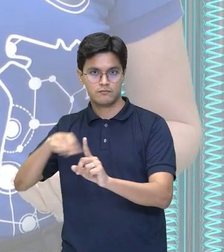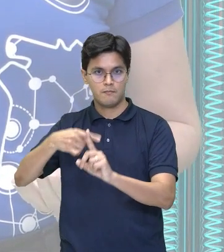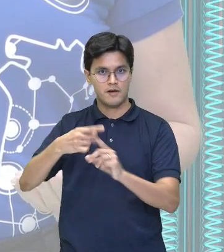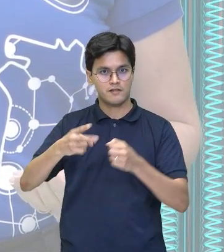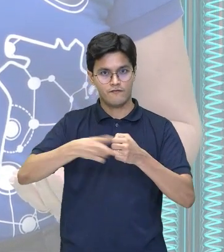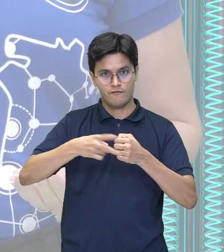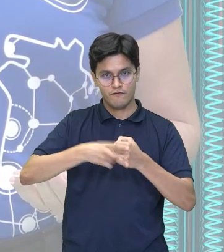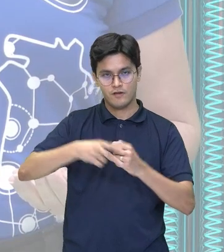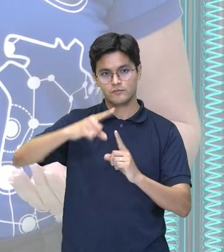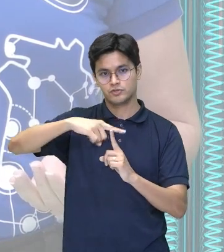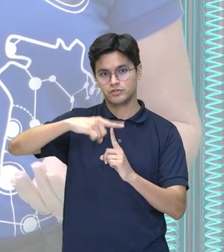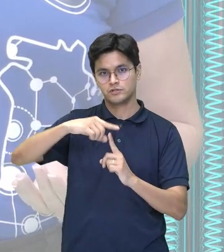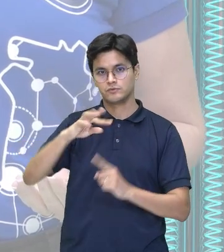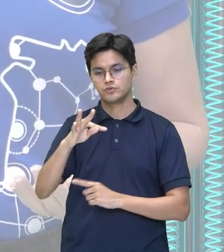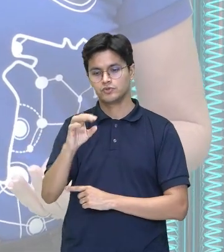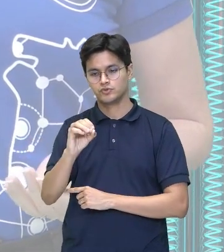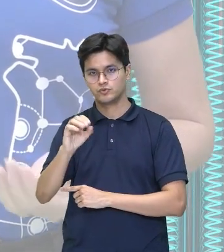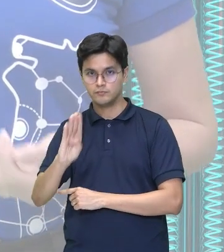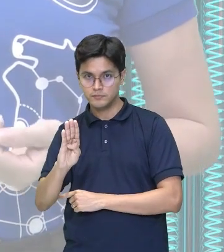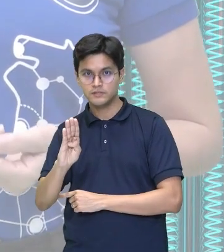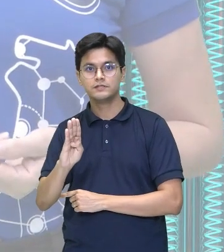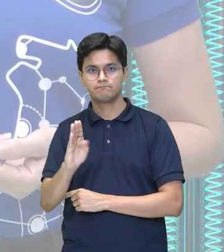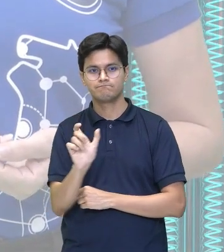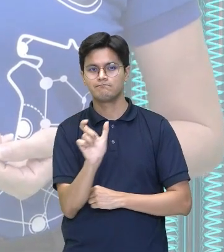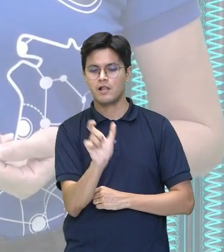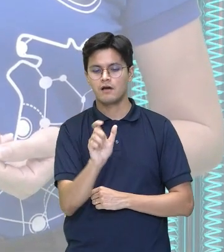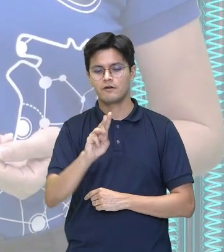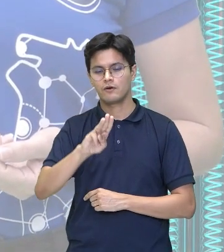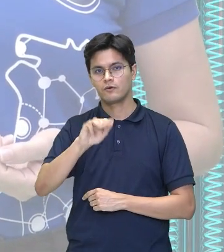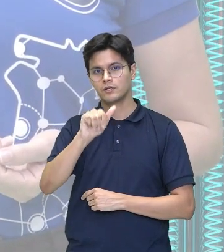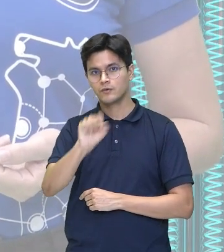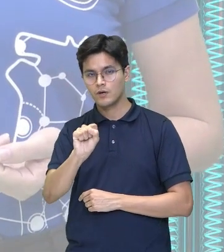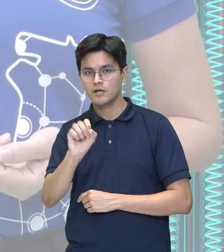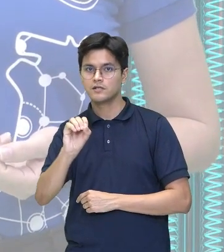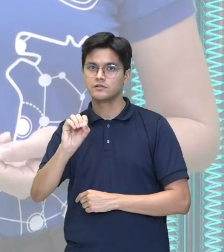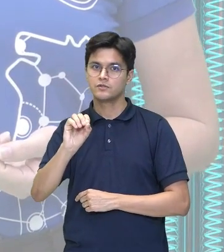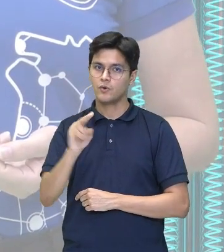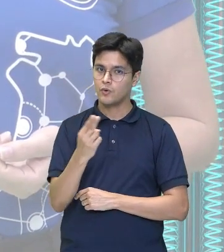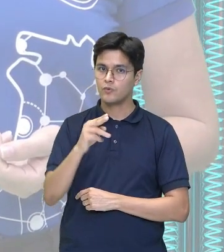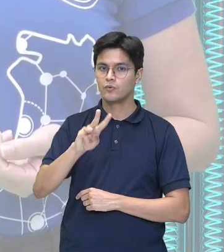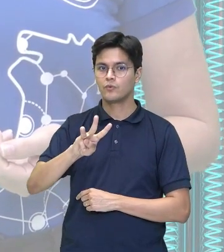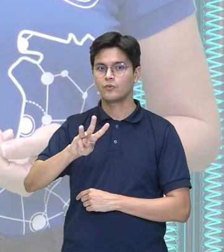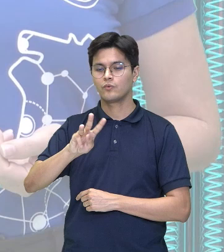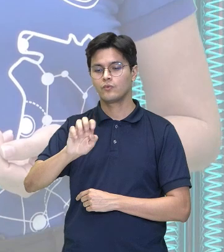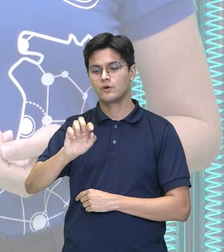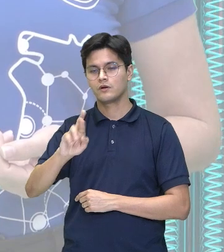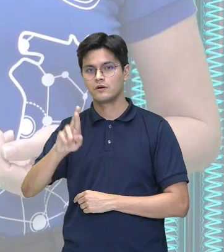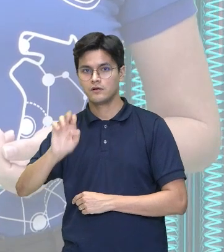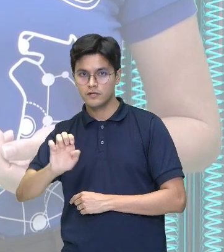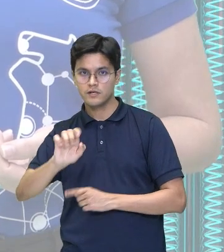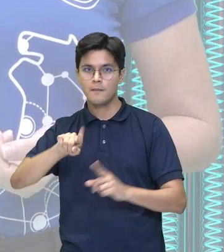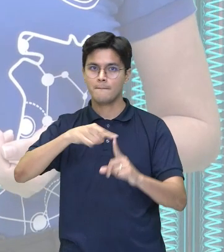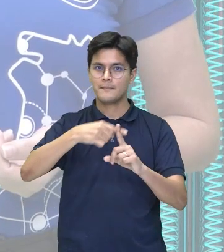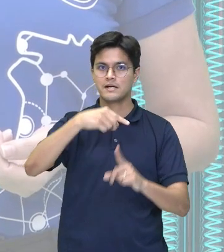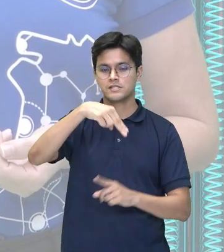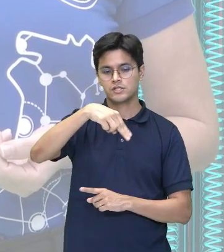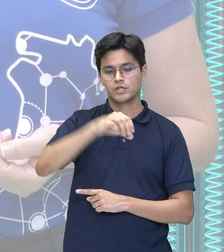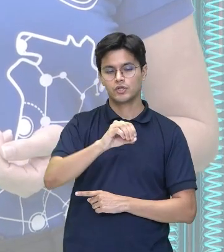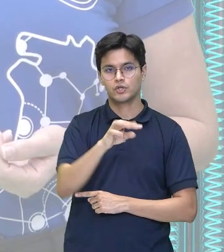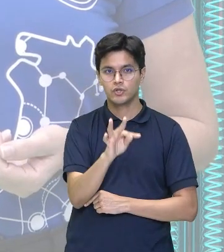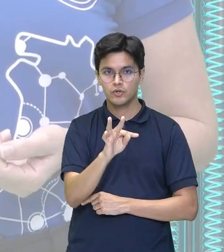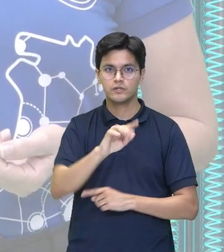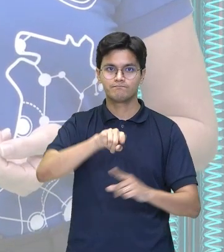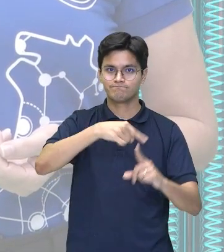com o sujeito, was ou were, depois a palavra not, e aí vem o verbo principal acompanhado